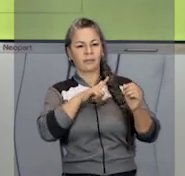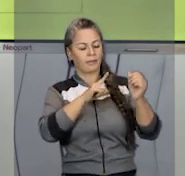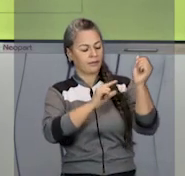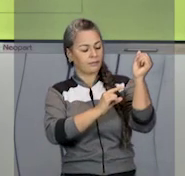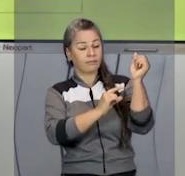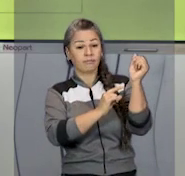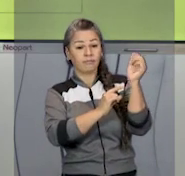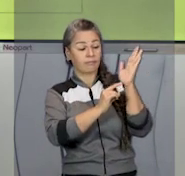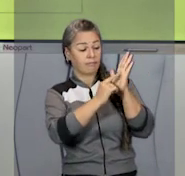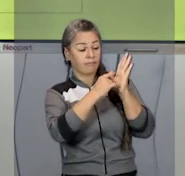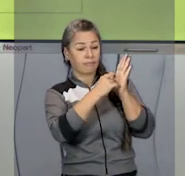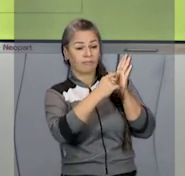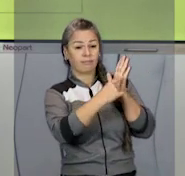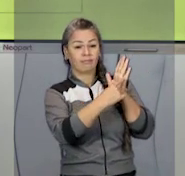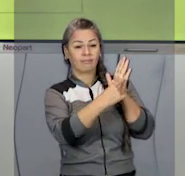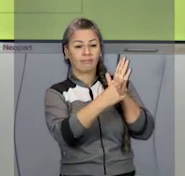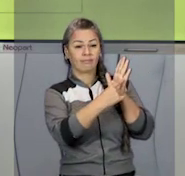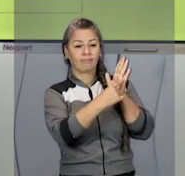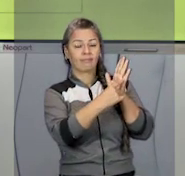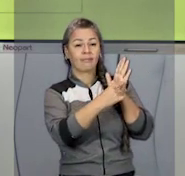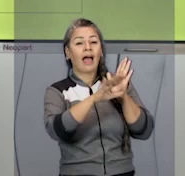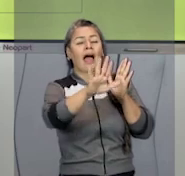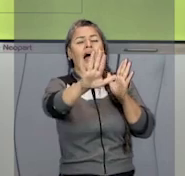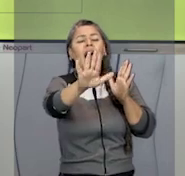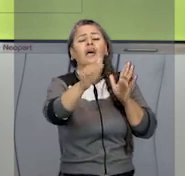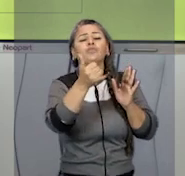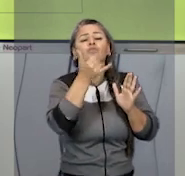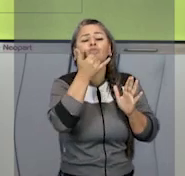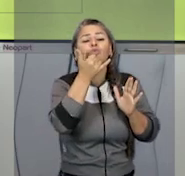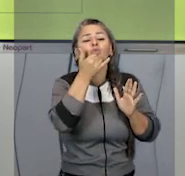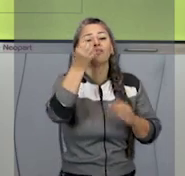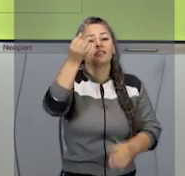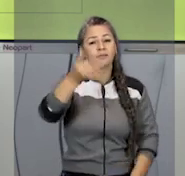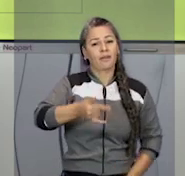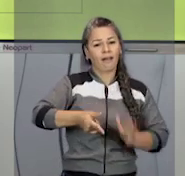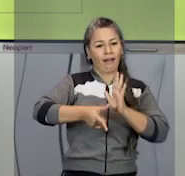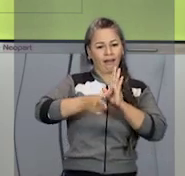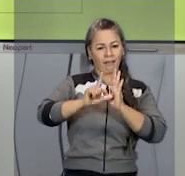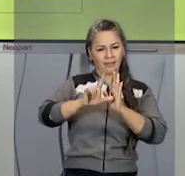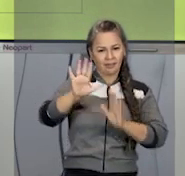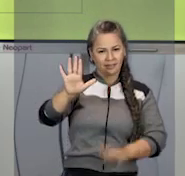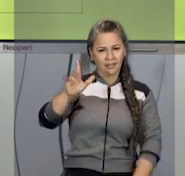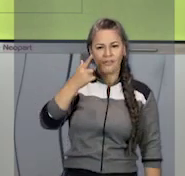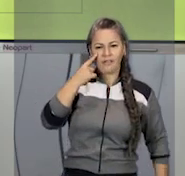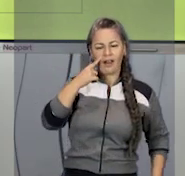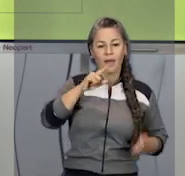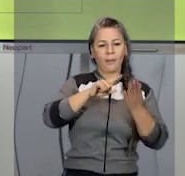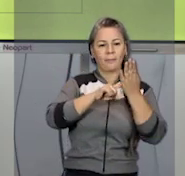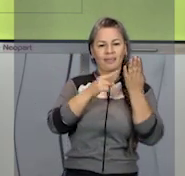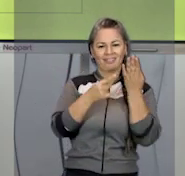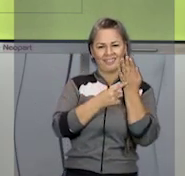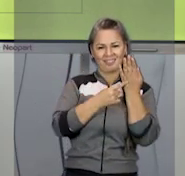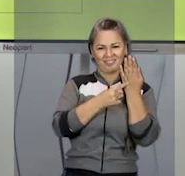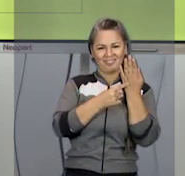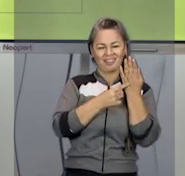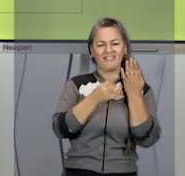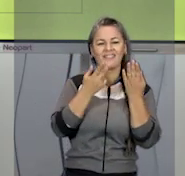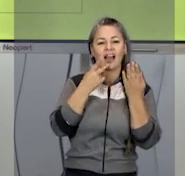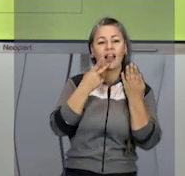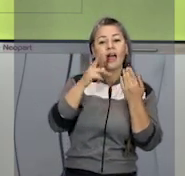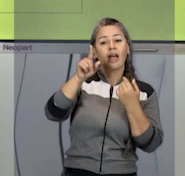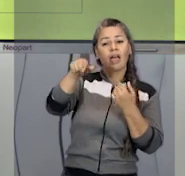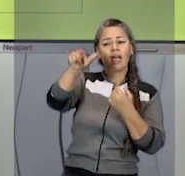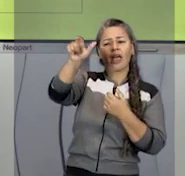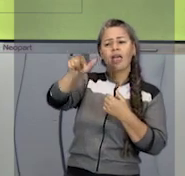ver, olha, antes da questão sonora, eu quero falar de uma metáfora. Tem um verso que fala assim, ela